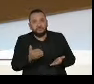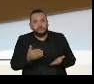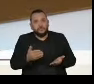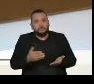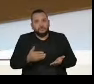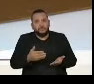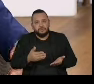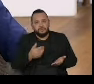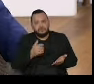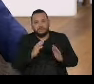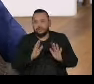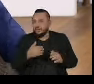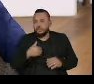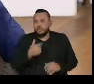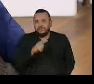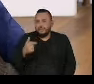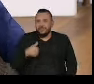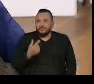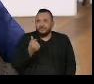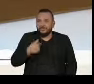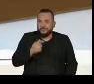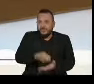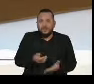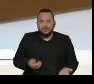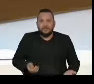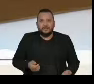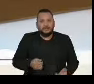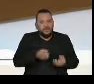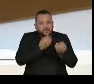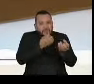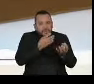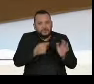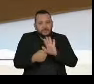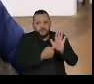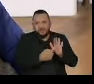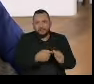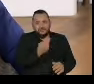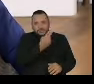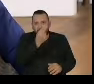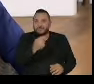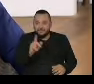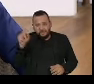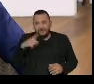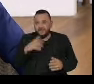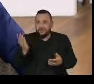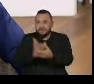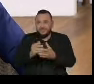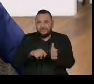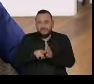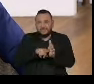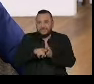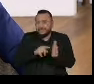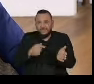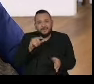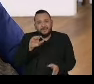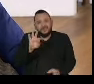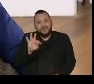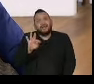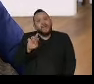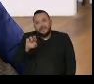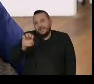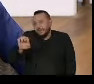dos impulsionamentos? Eu já falei, não tenho dinheiro para isso. Não dá para abrir esses dados para a gente? Já está aberto, está lá no processo. É só pesquisar no terreno, não tem segredo de justiça